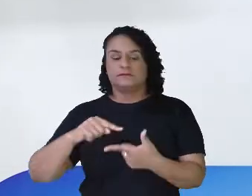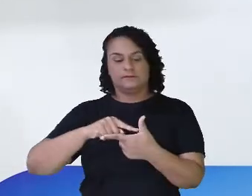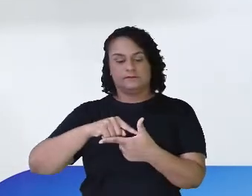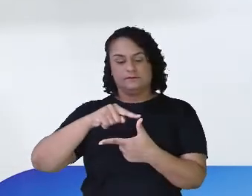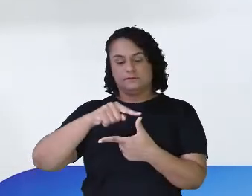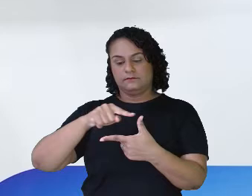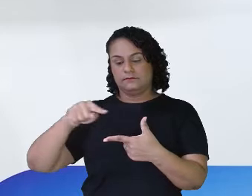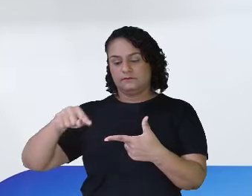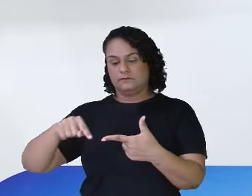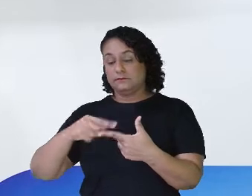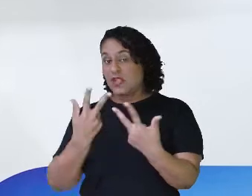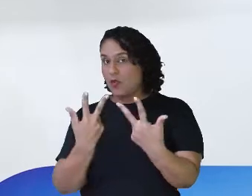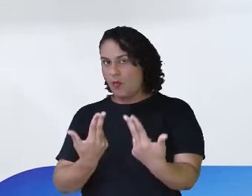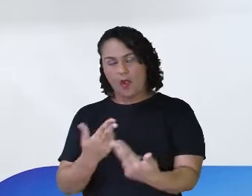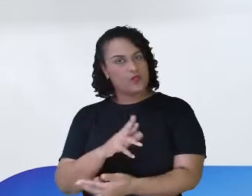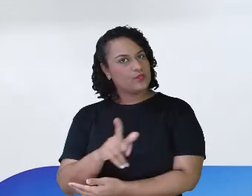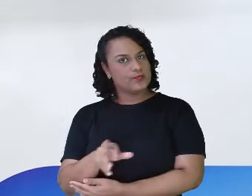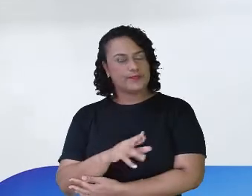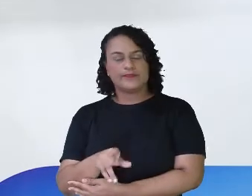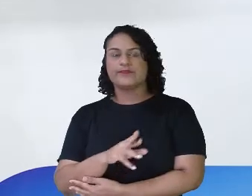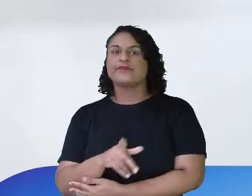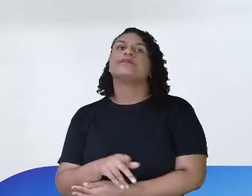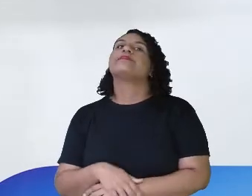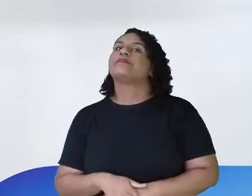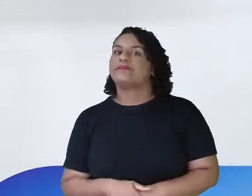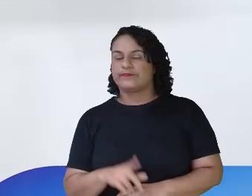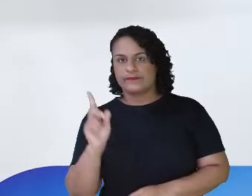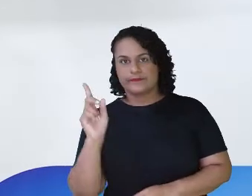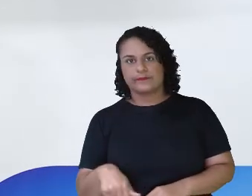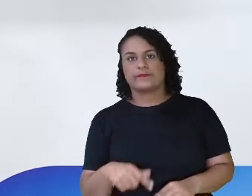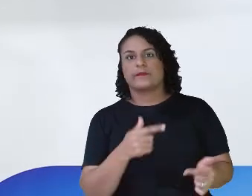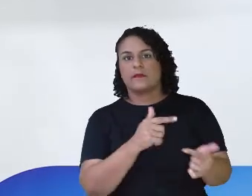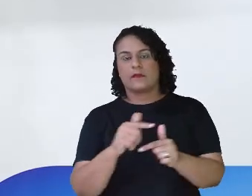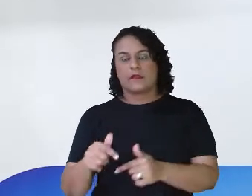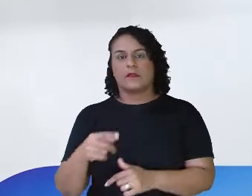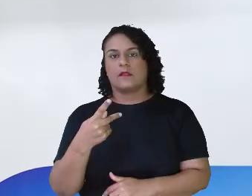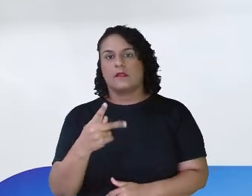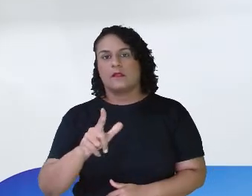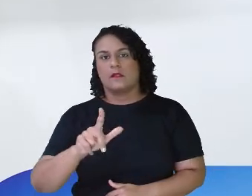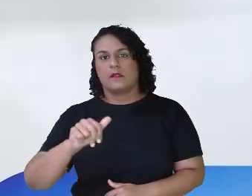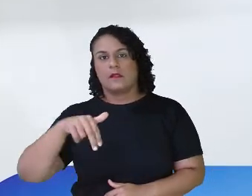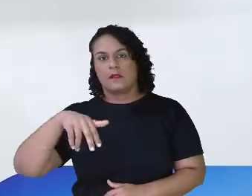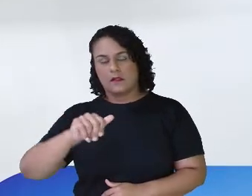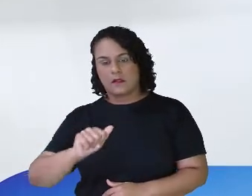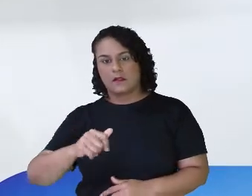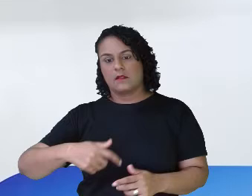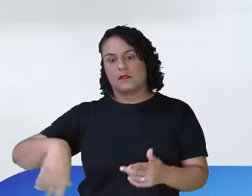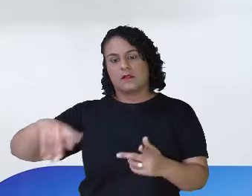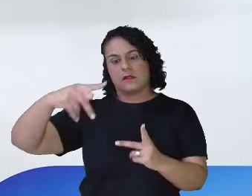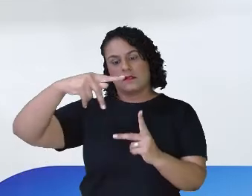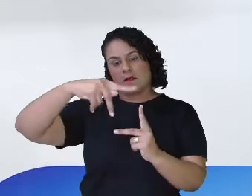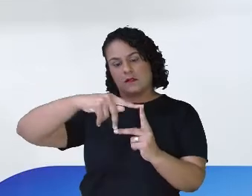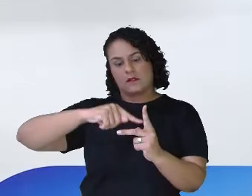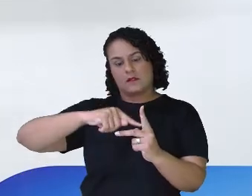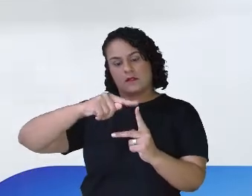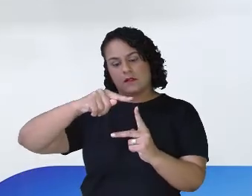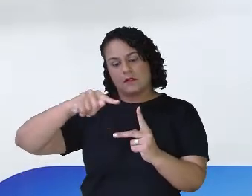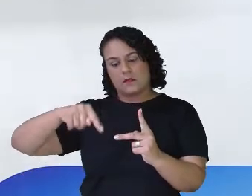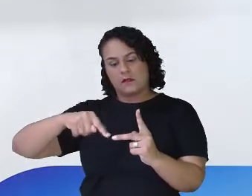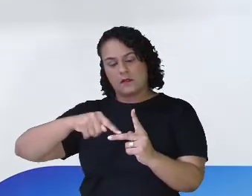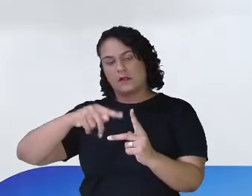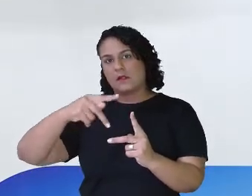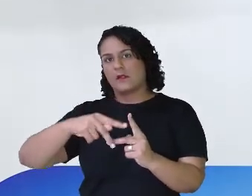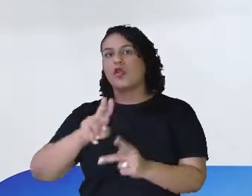os 4 lados iguais. Figura geométrica plana com 4 lados iguais é